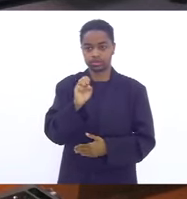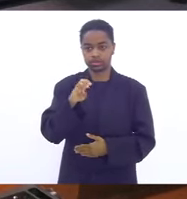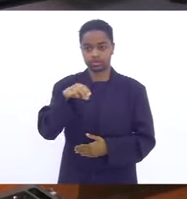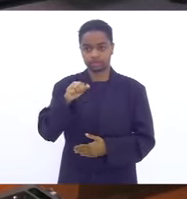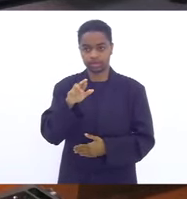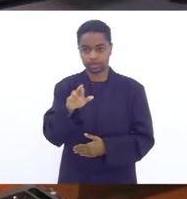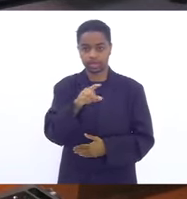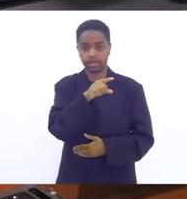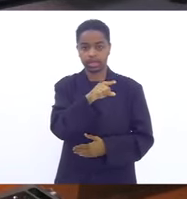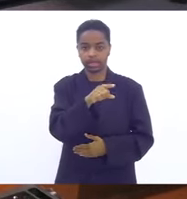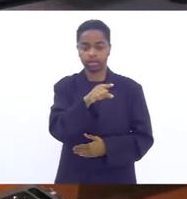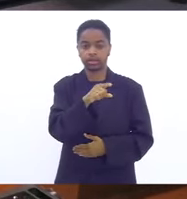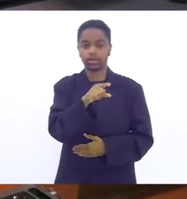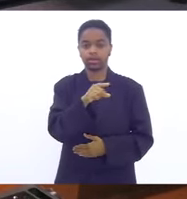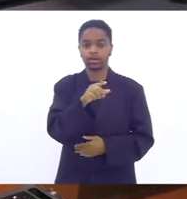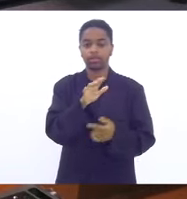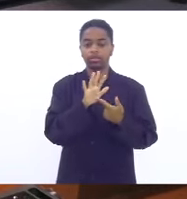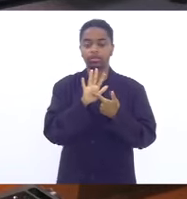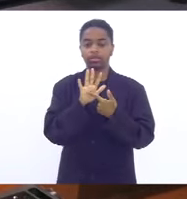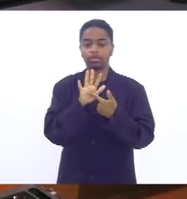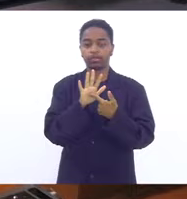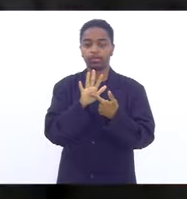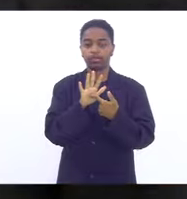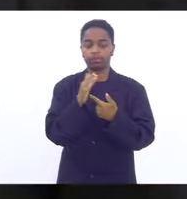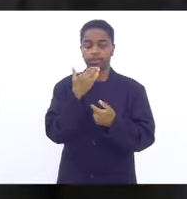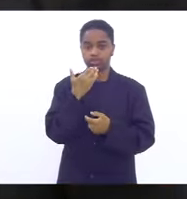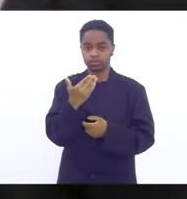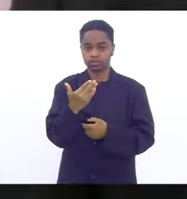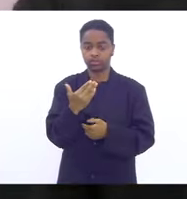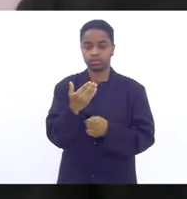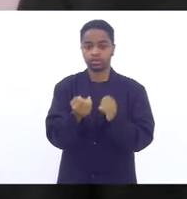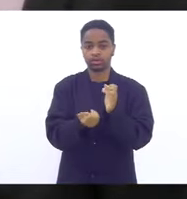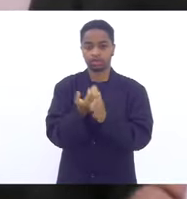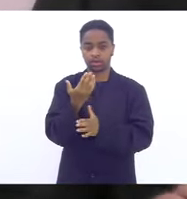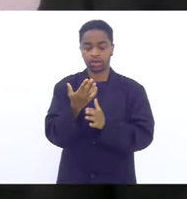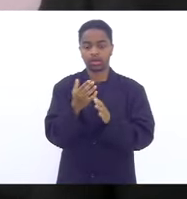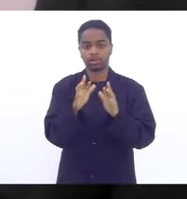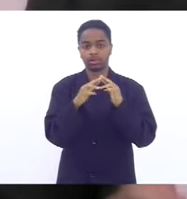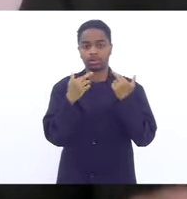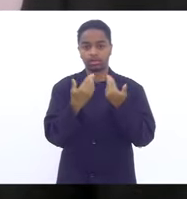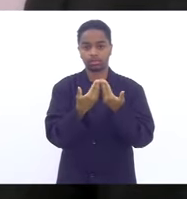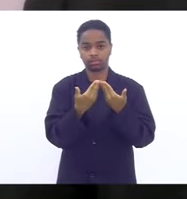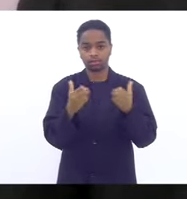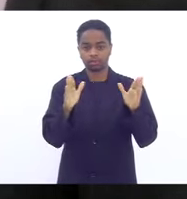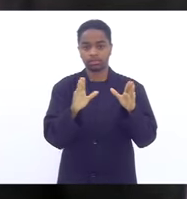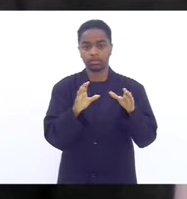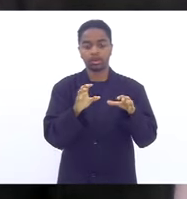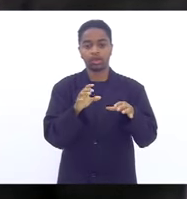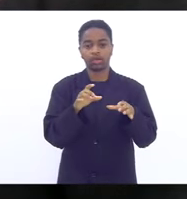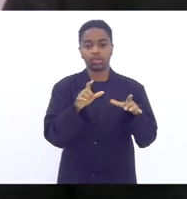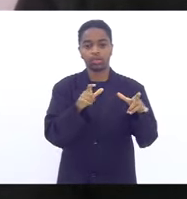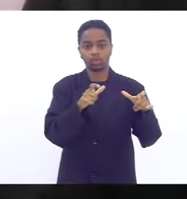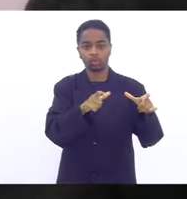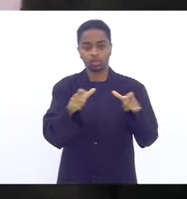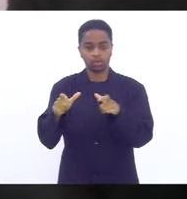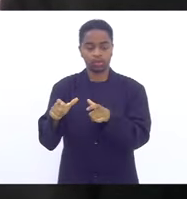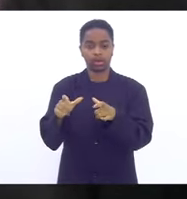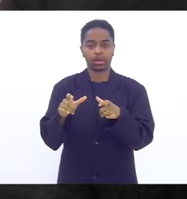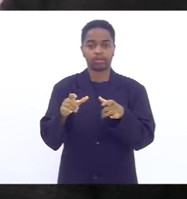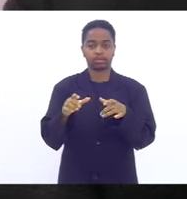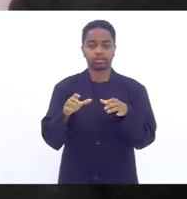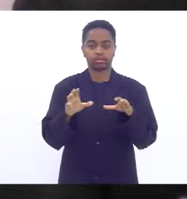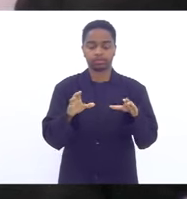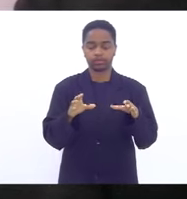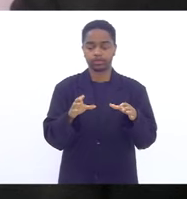Josemar fez um encaminhamento da realização de audiências regionais. Vou submeter ao